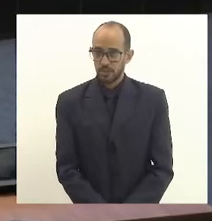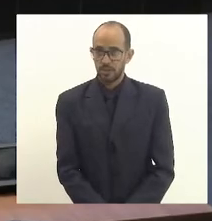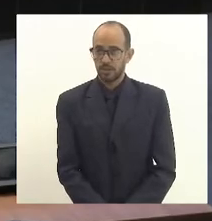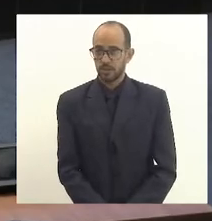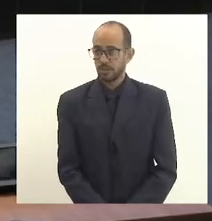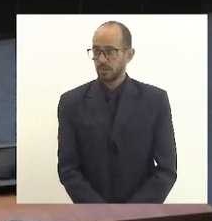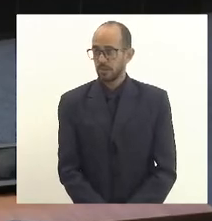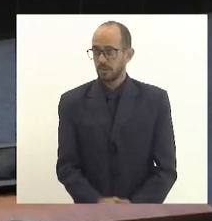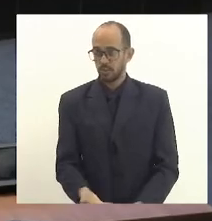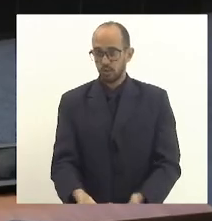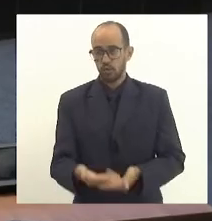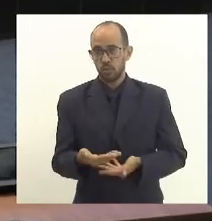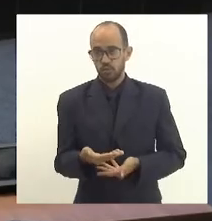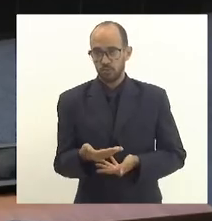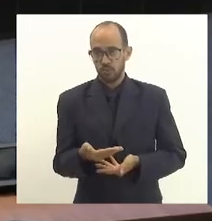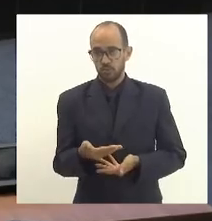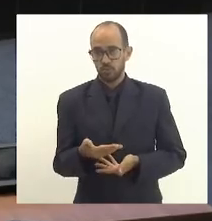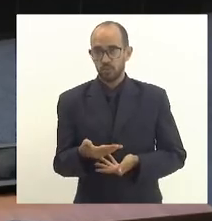Convido